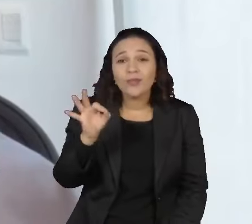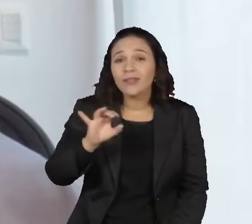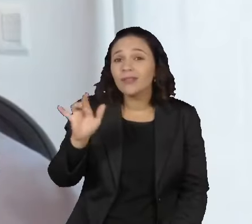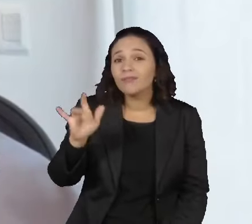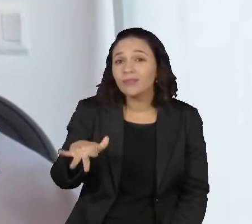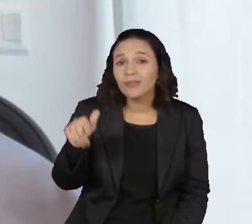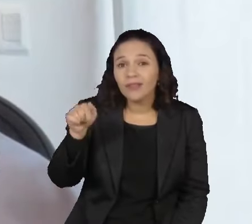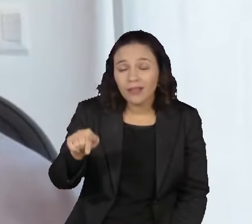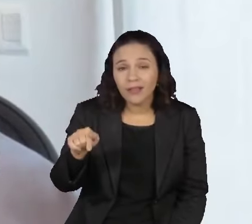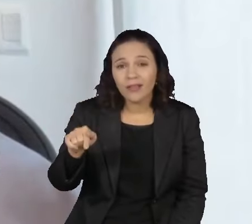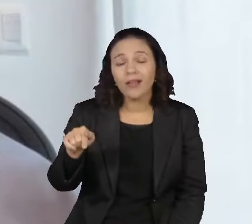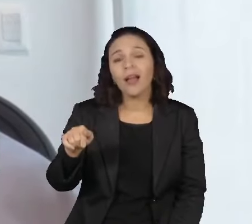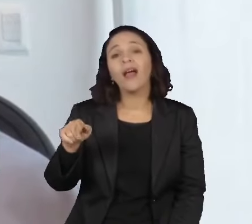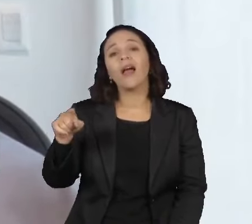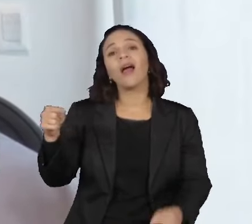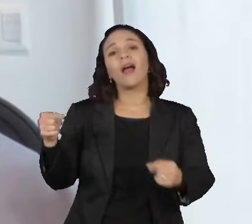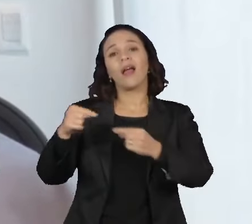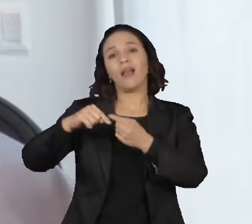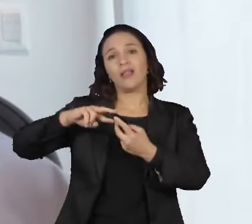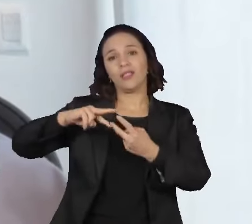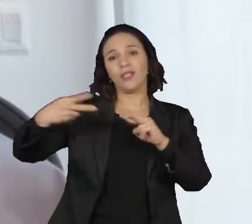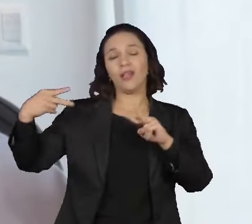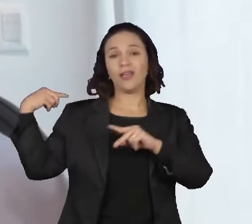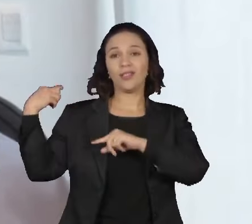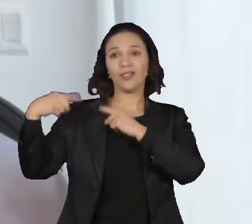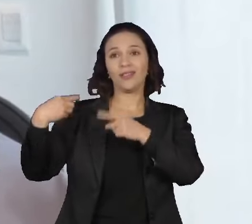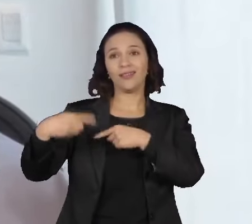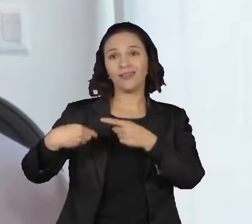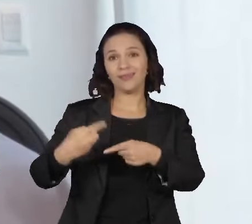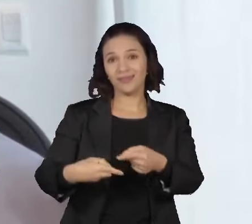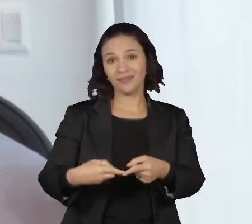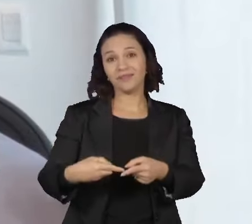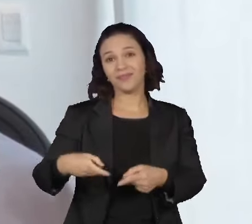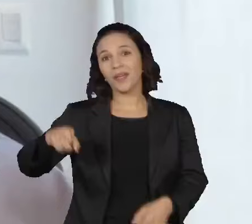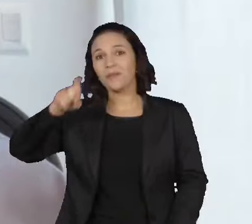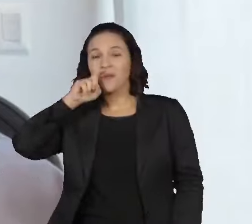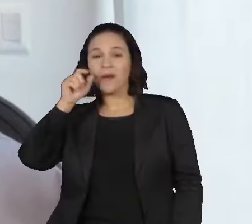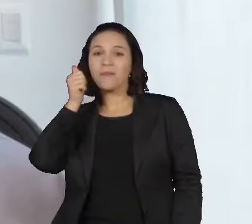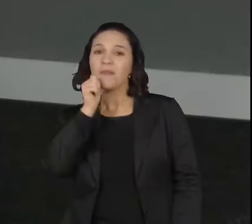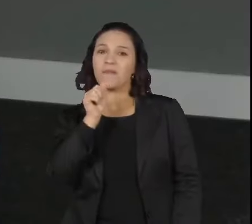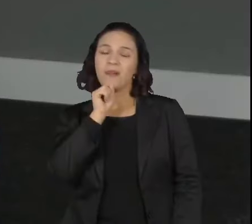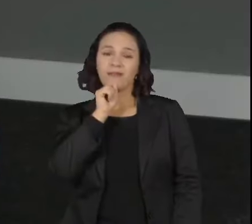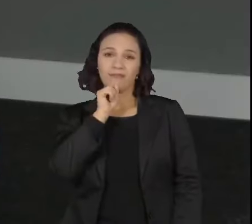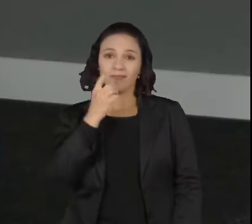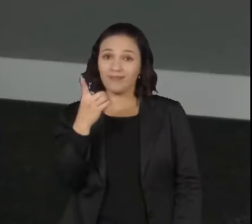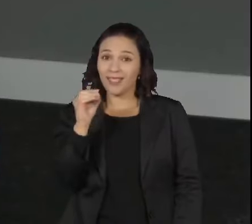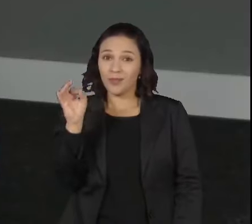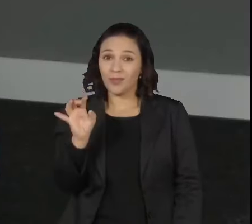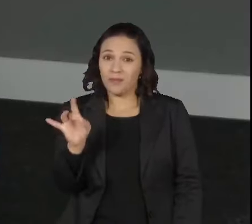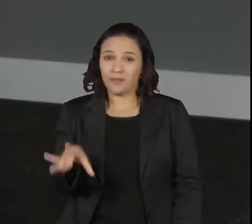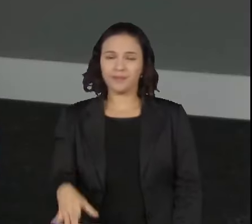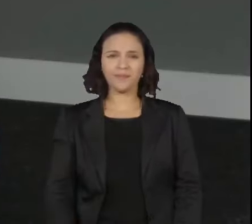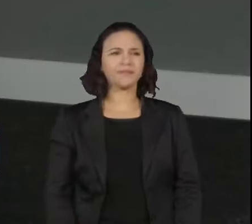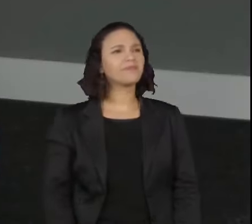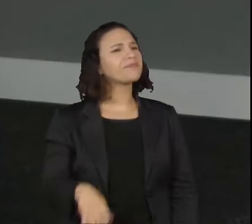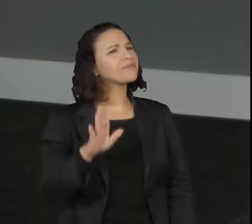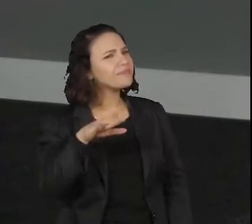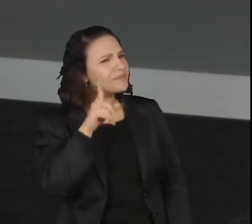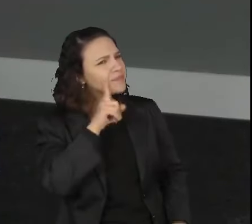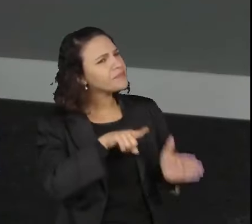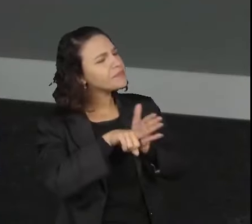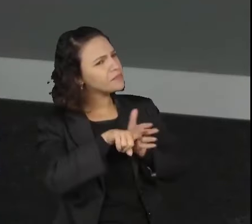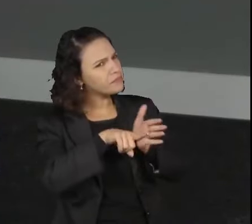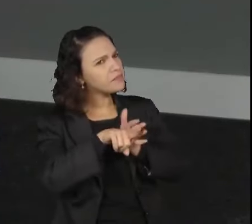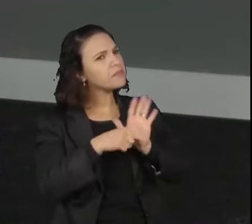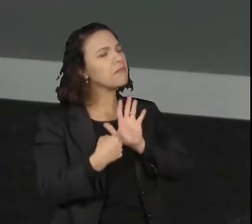estão relacionados com genes que nós herdamos do nosso pai e da nossa mãe. Doutor Mariano, as pesquisas